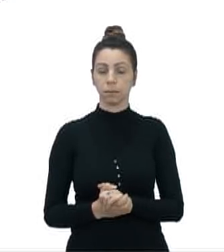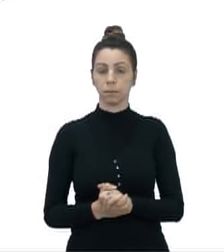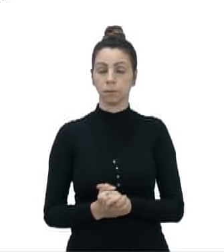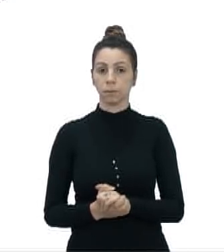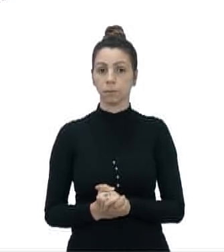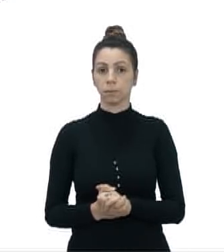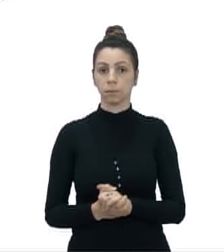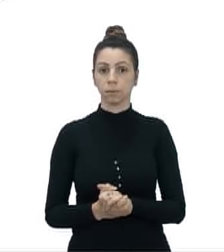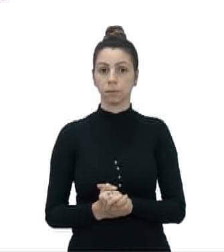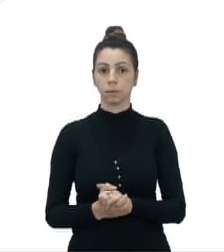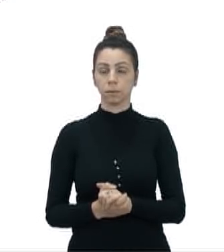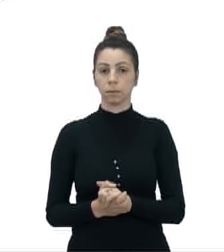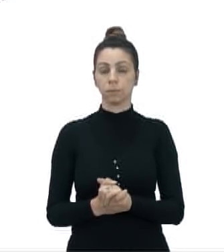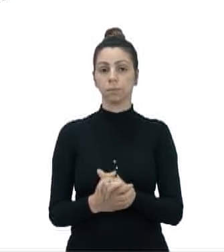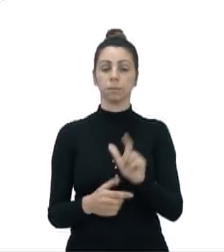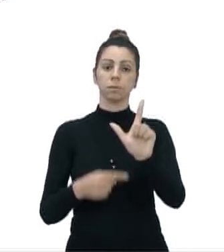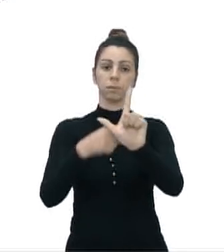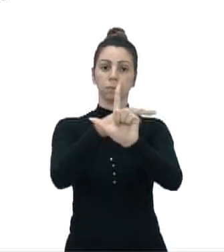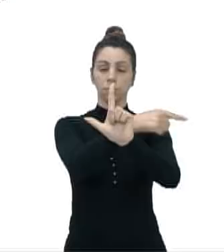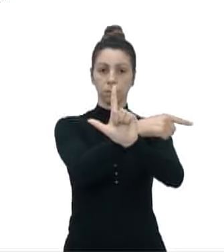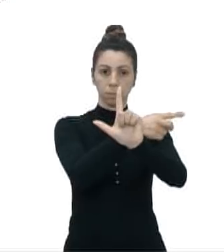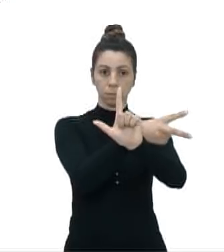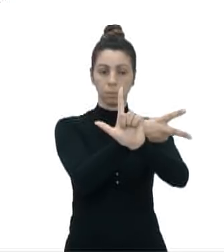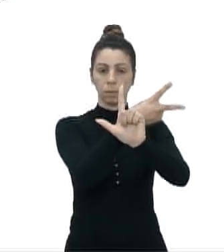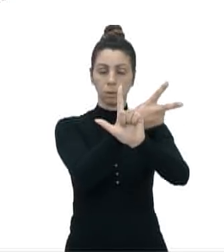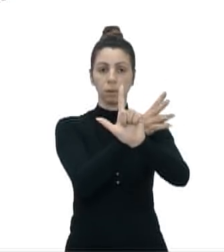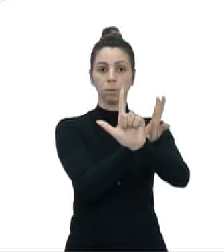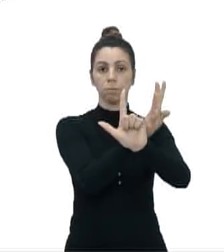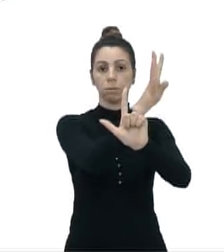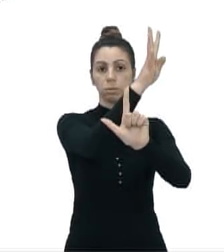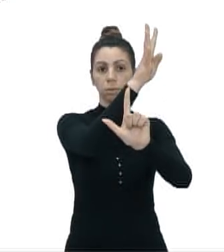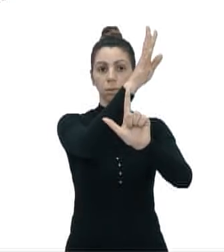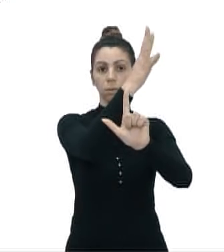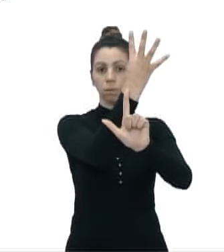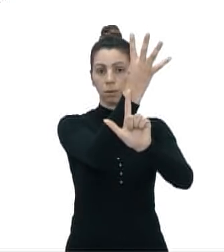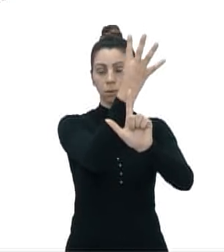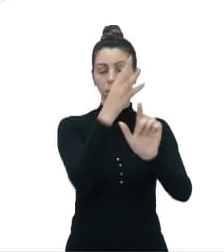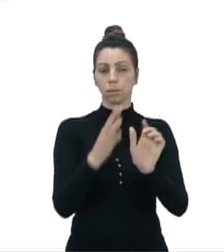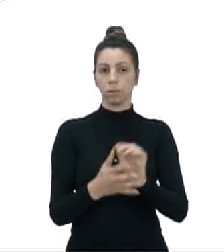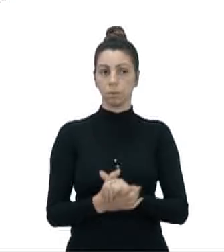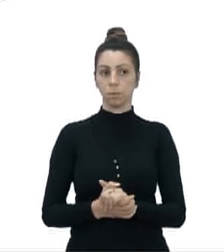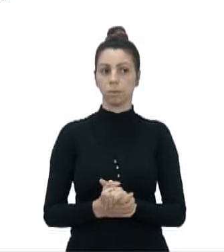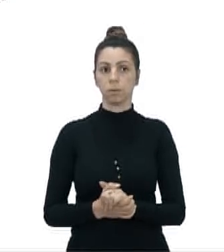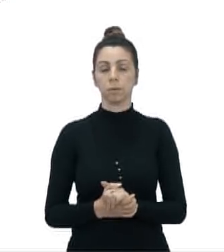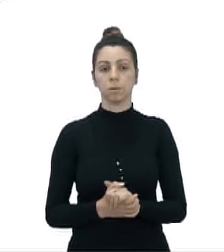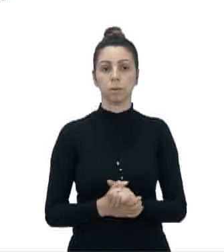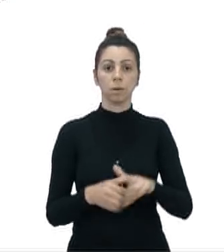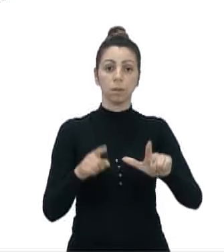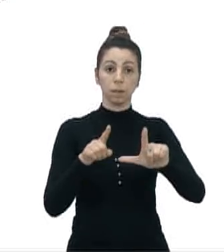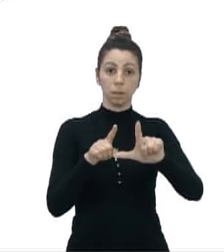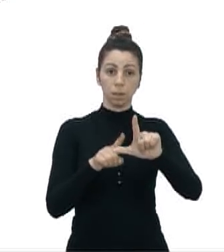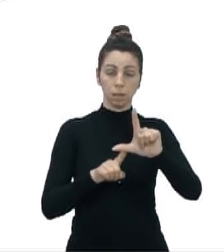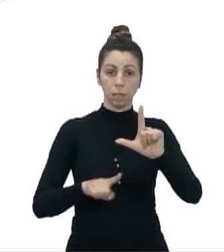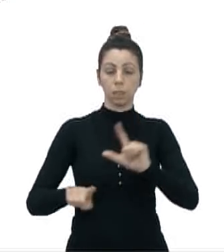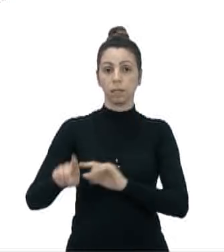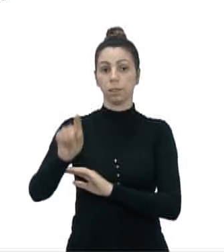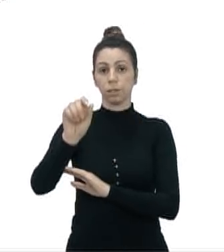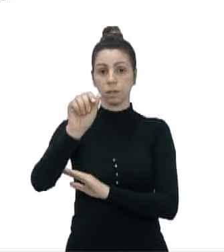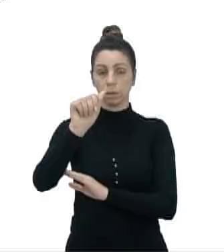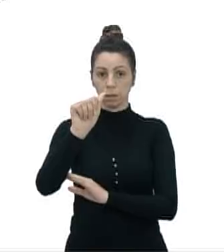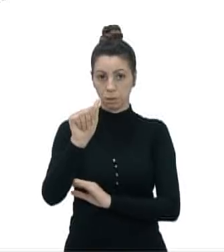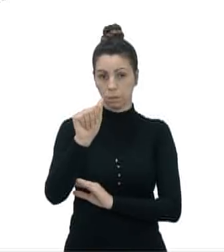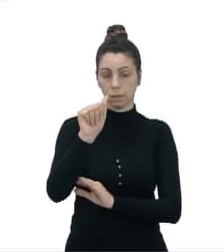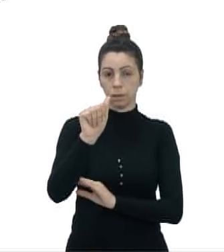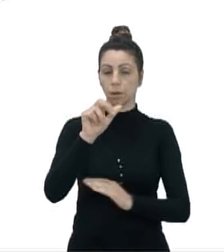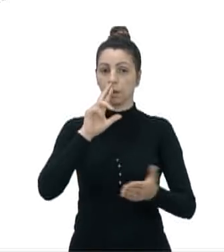4. Então, nas alternativas que ele passa, a A.J, B.K,